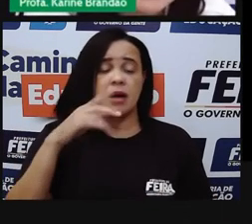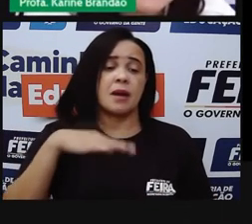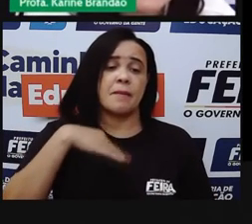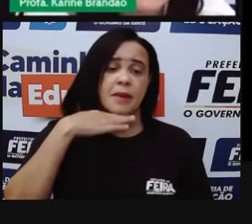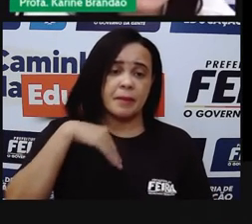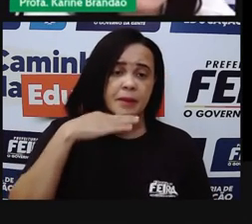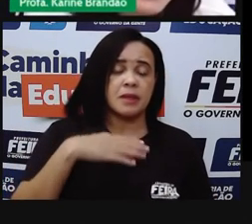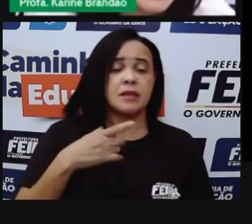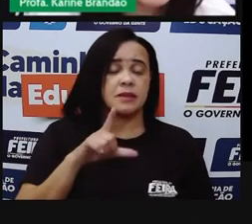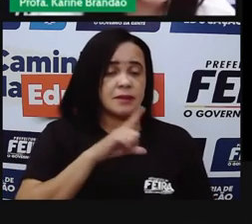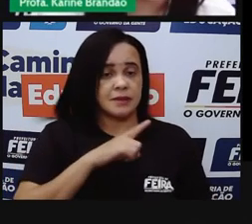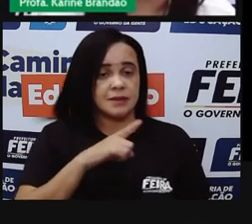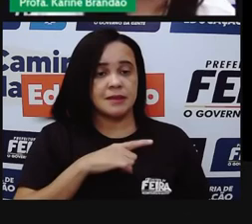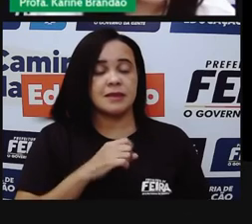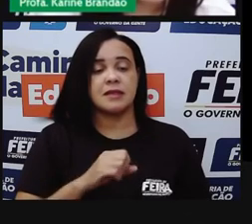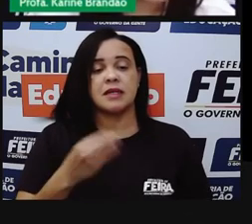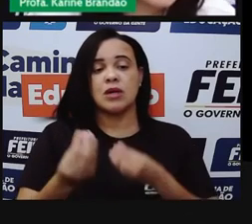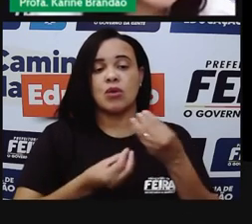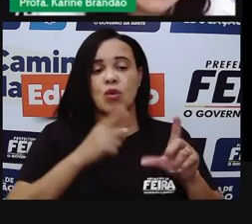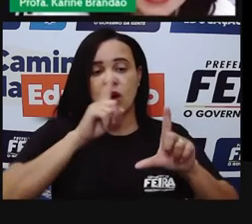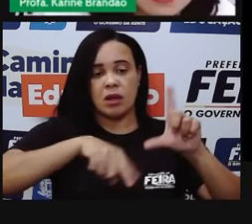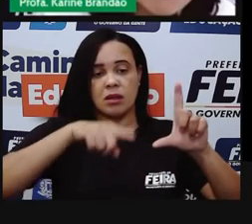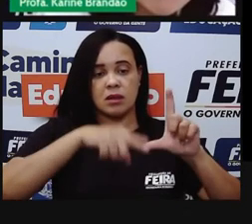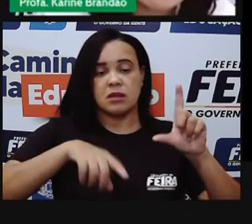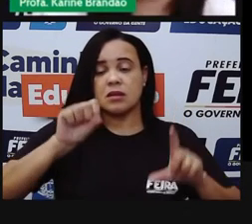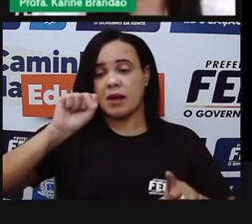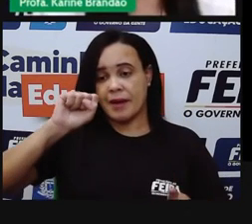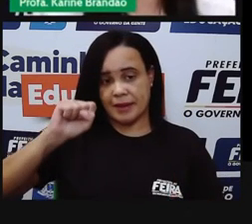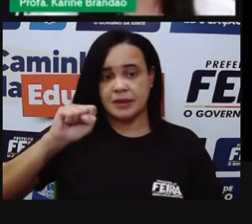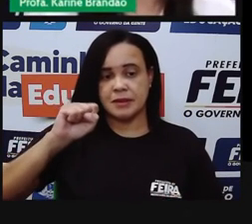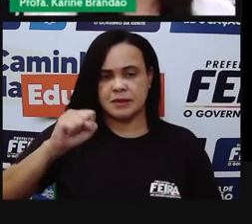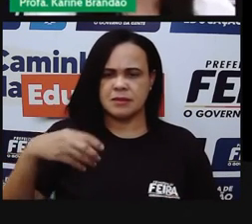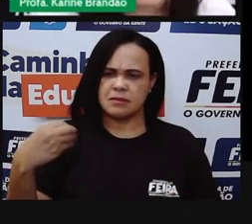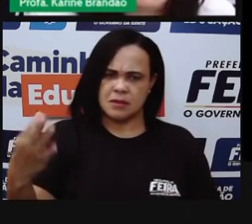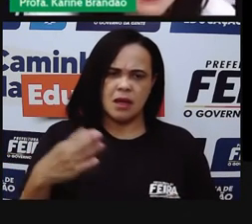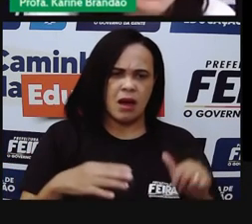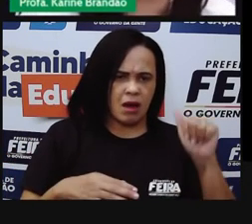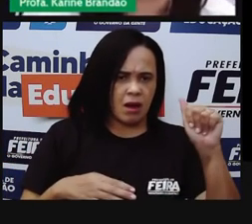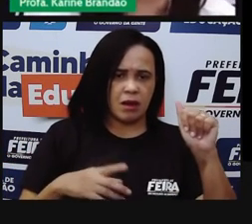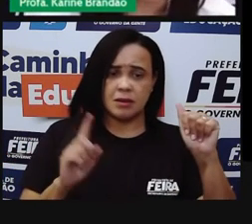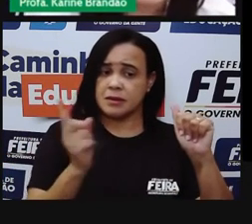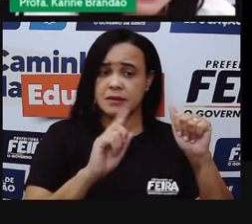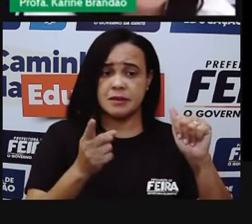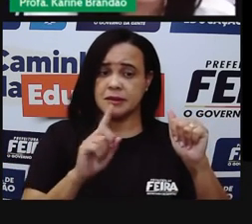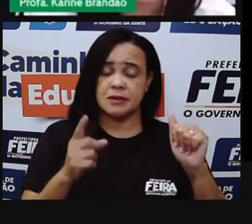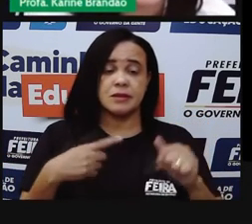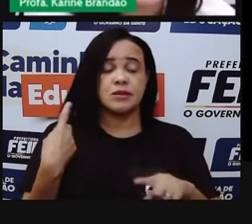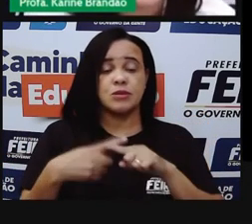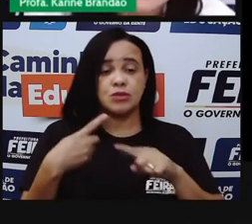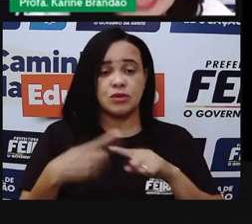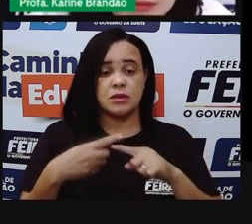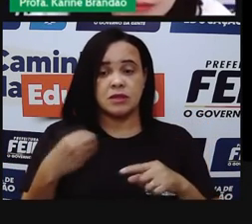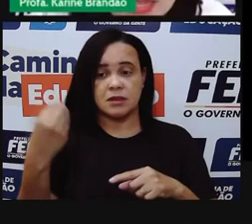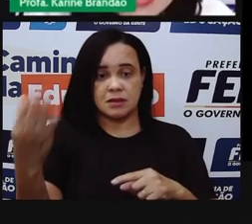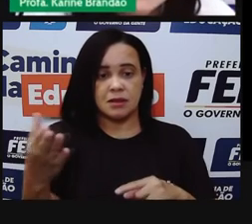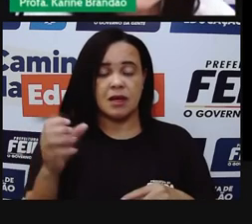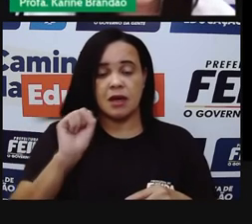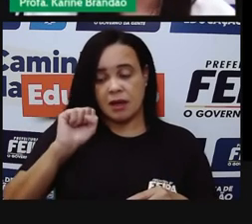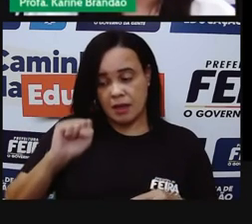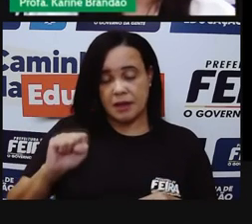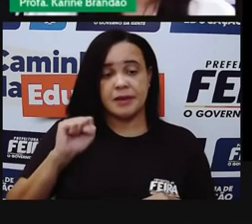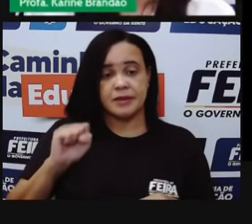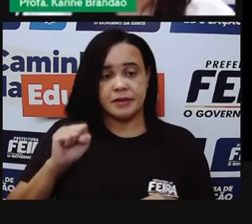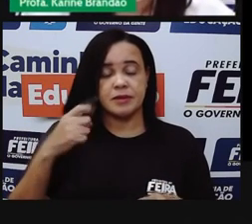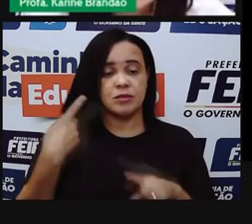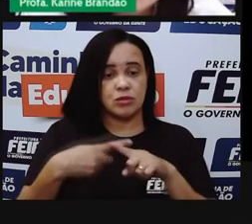o que para dar para esses filhos? S. Eles podem dar A? Não, porque eles não têm. A gente só dá o que a gente tem. E